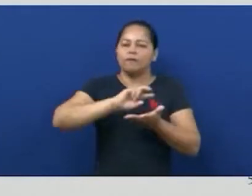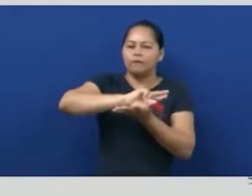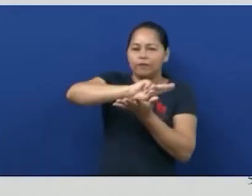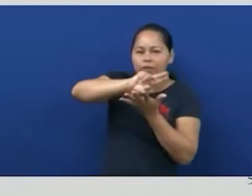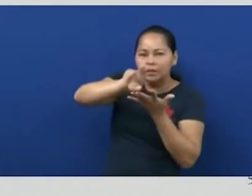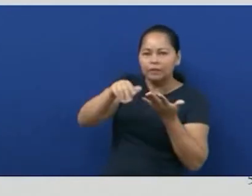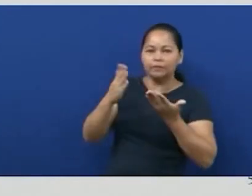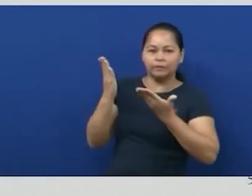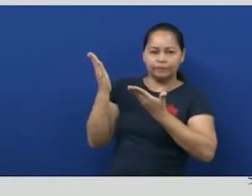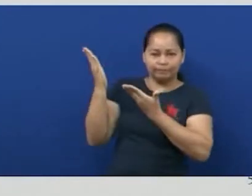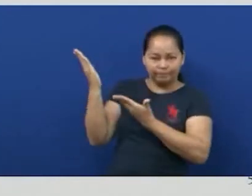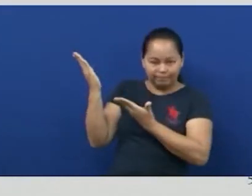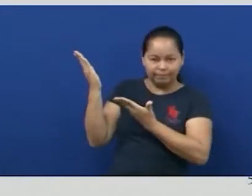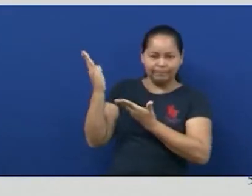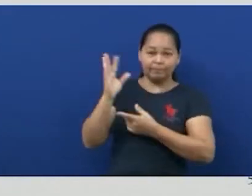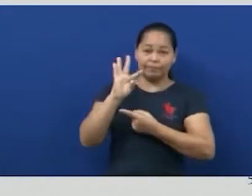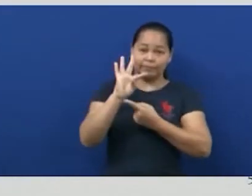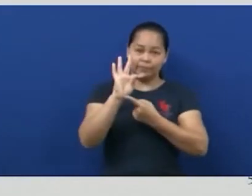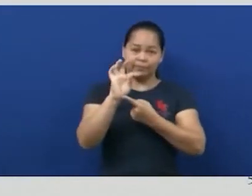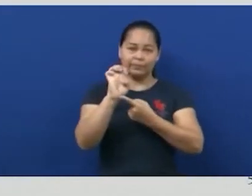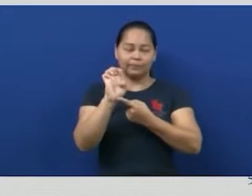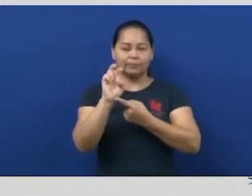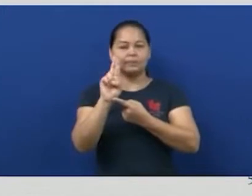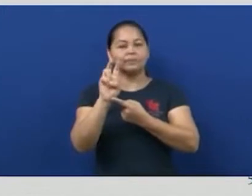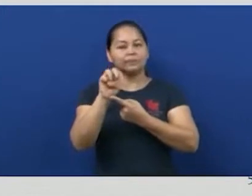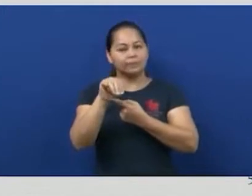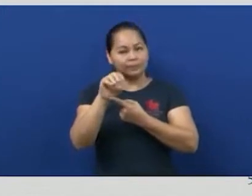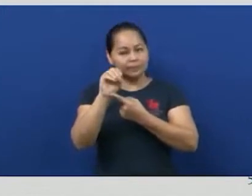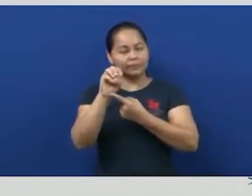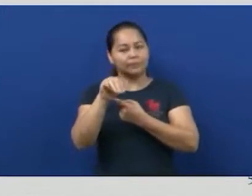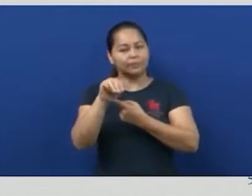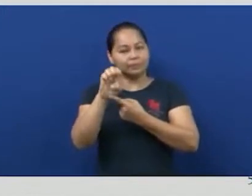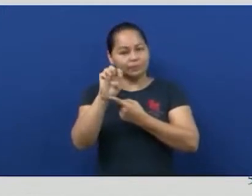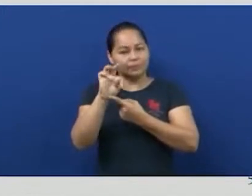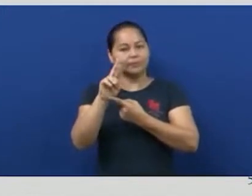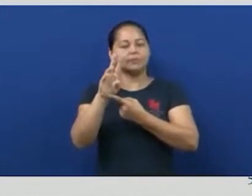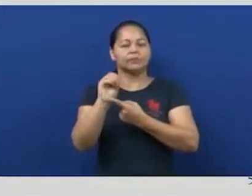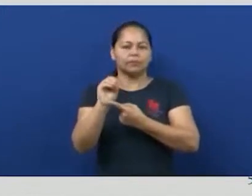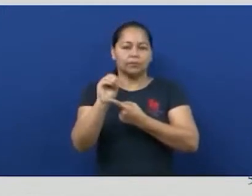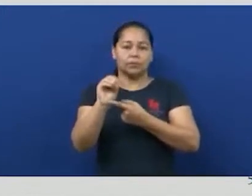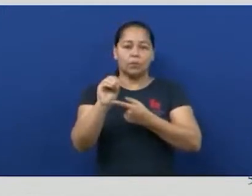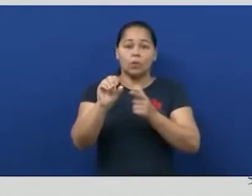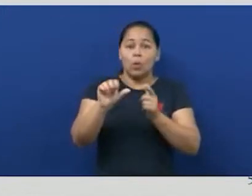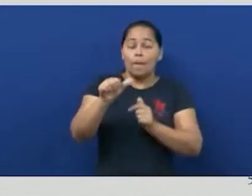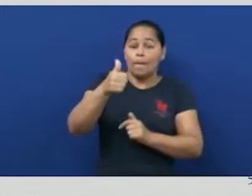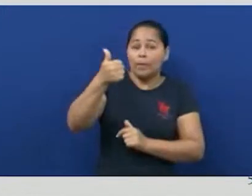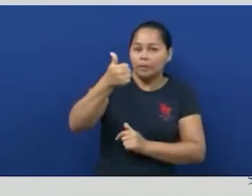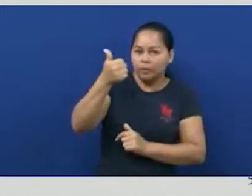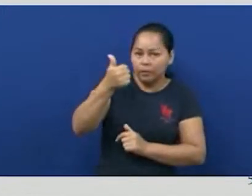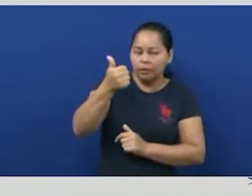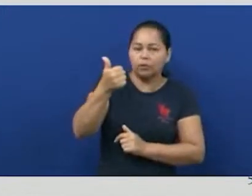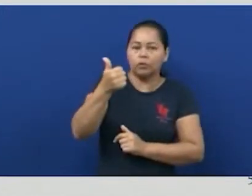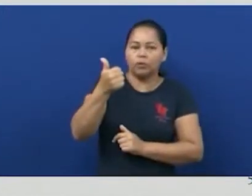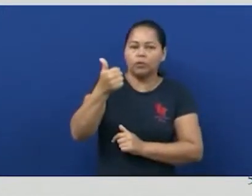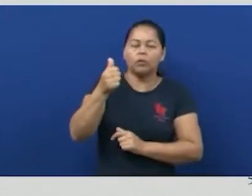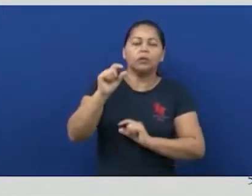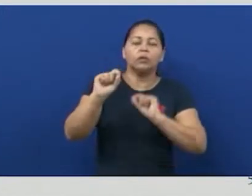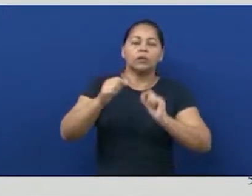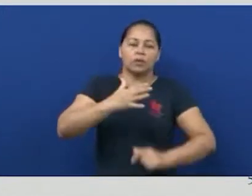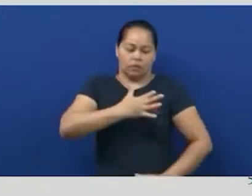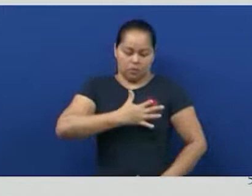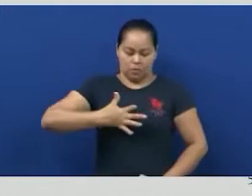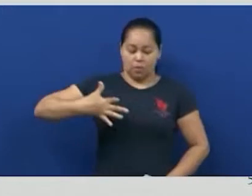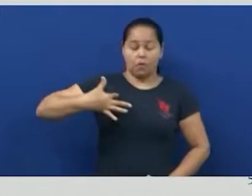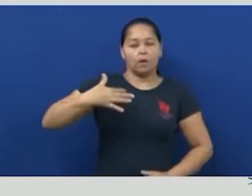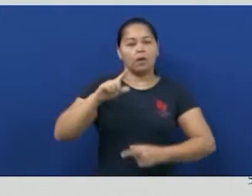de termômetro. O primeiro termômetro foi fabricado por Galileu Galilei, chamado